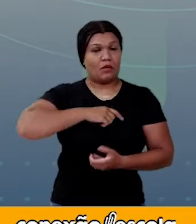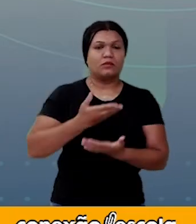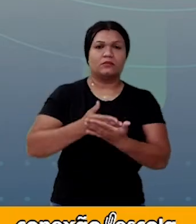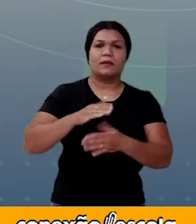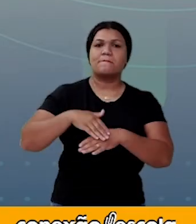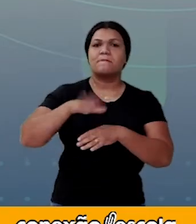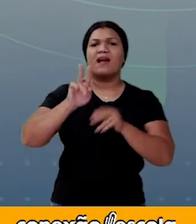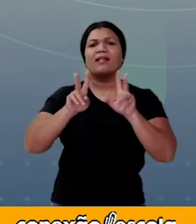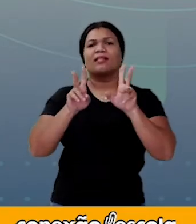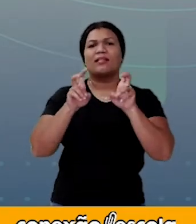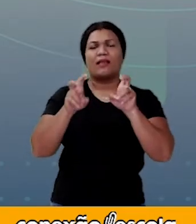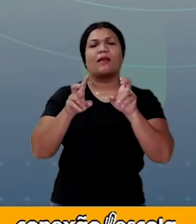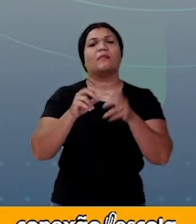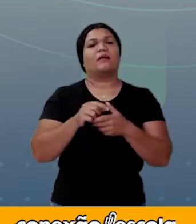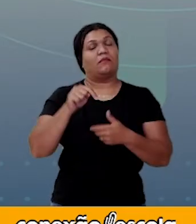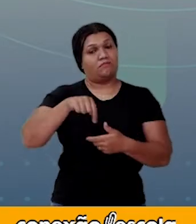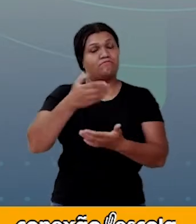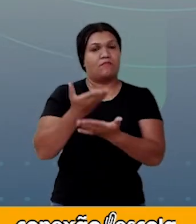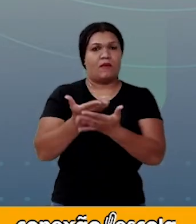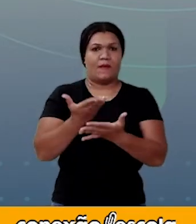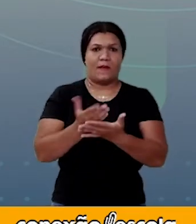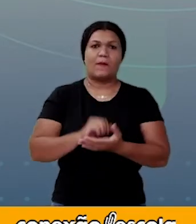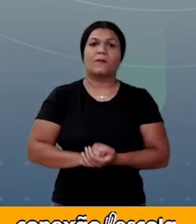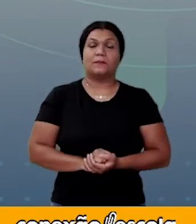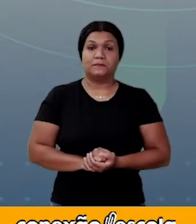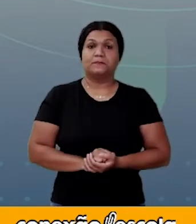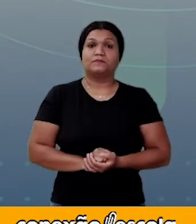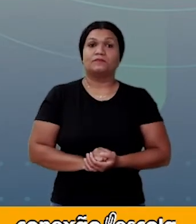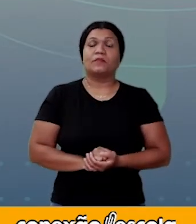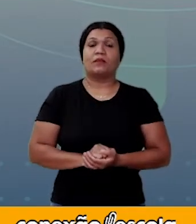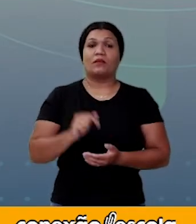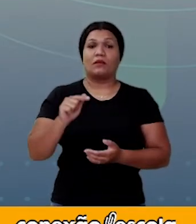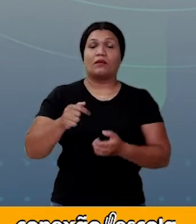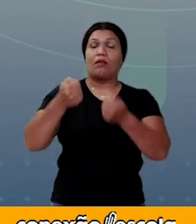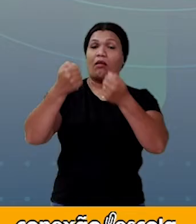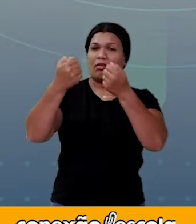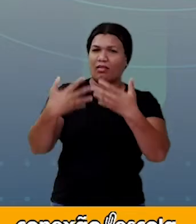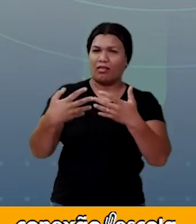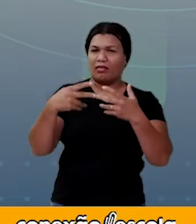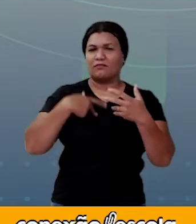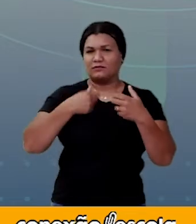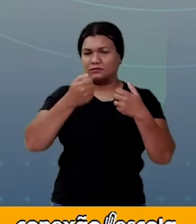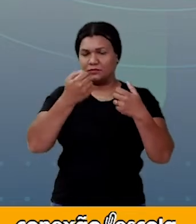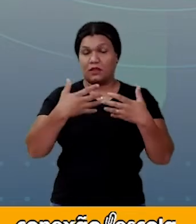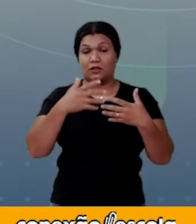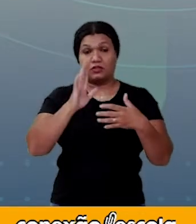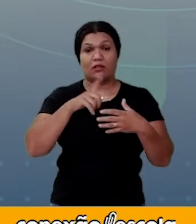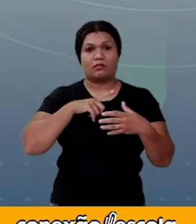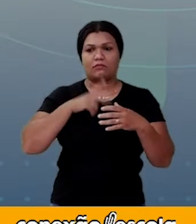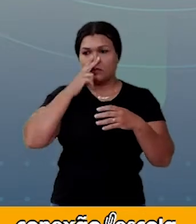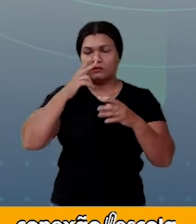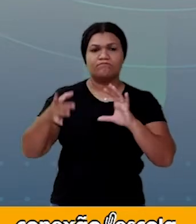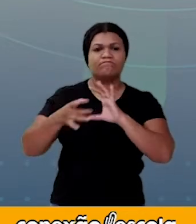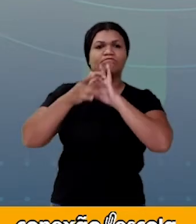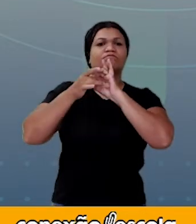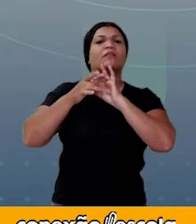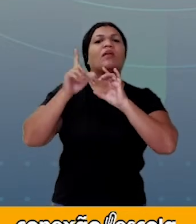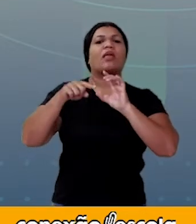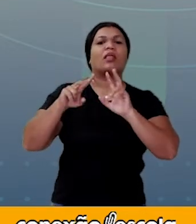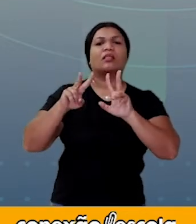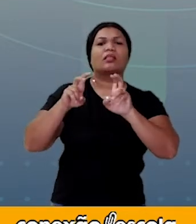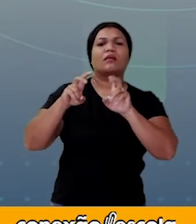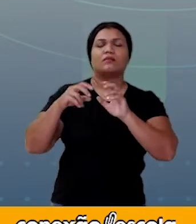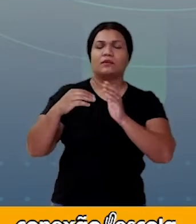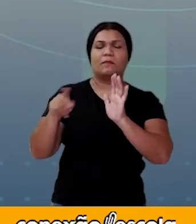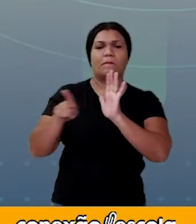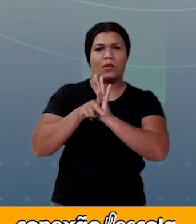sobre esses termos nesta aula. E tudo isso está aliado a quê? A progressão